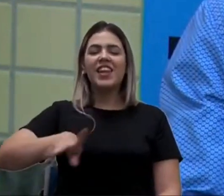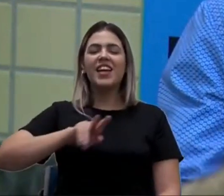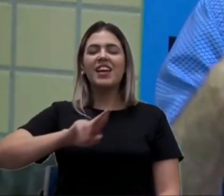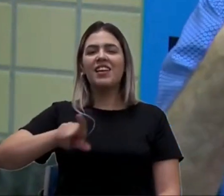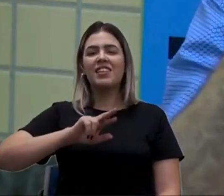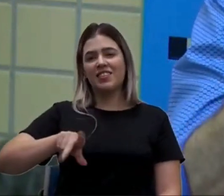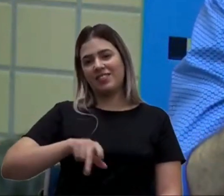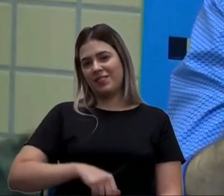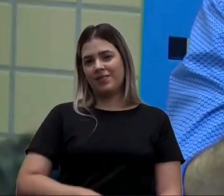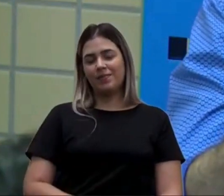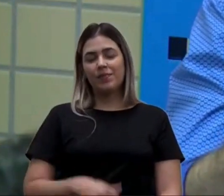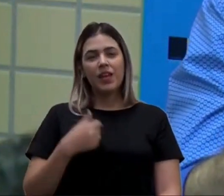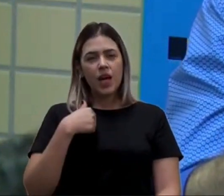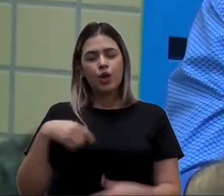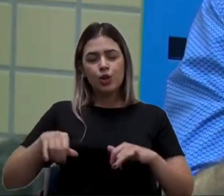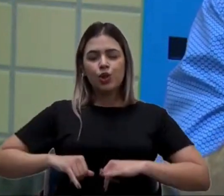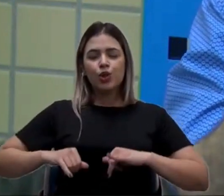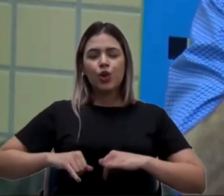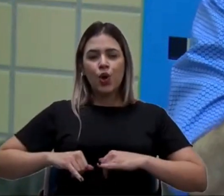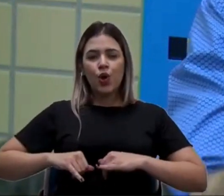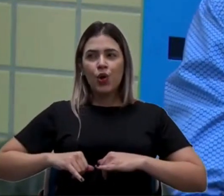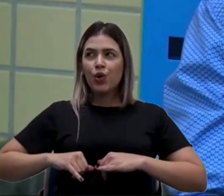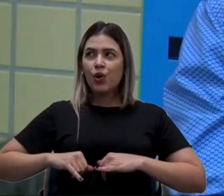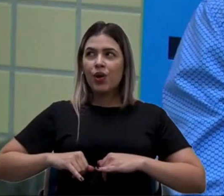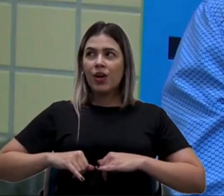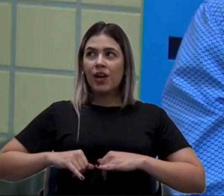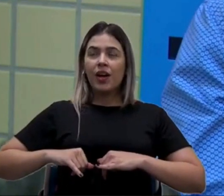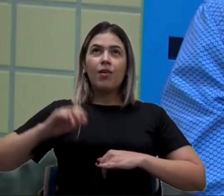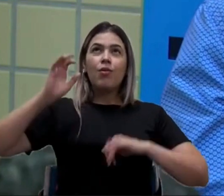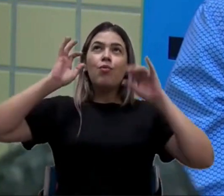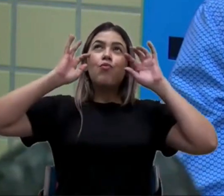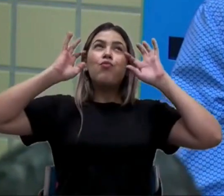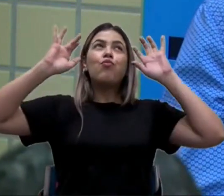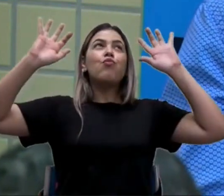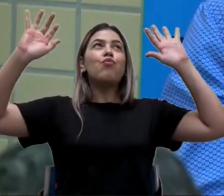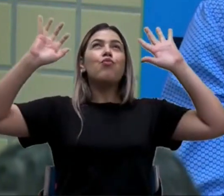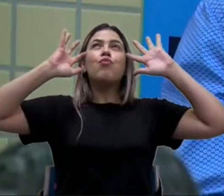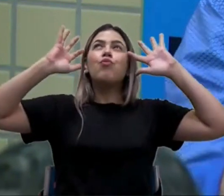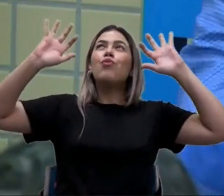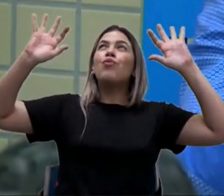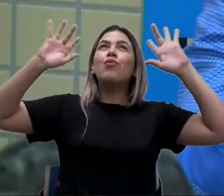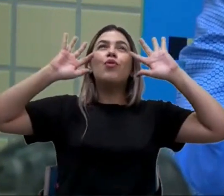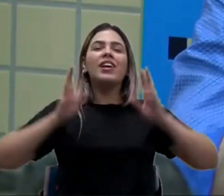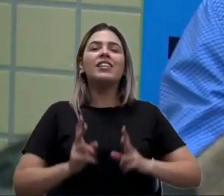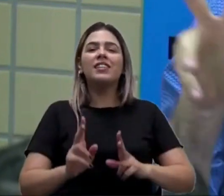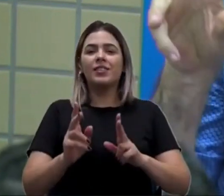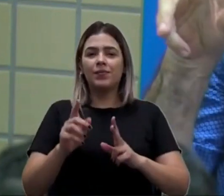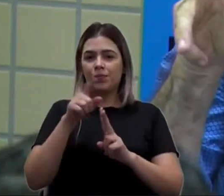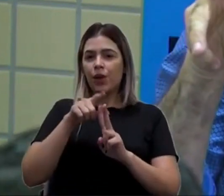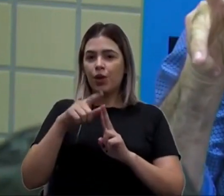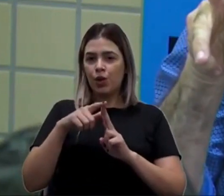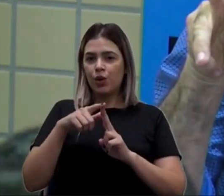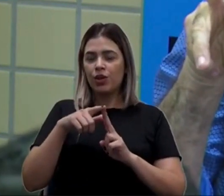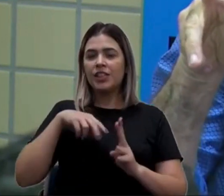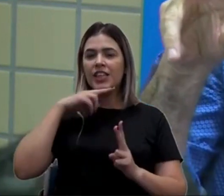Eu acho que eu sofro de uma coisa que se chama excesso de imaginação Eu tenho dois netos um